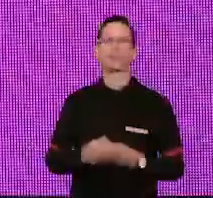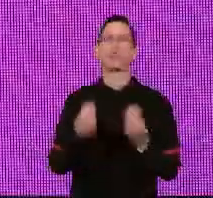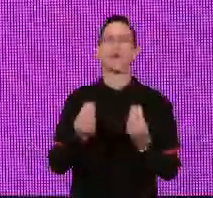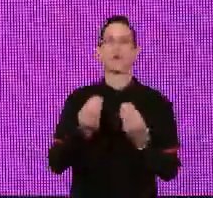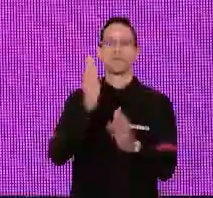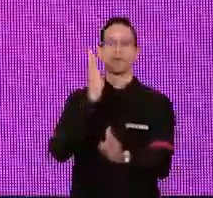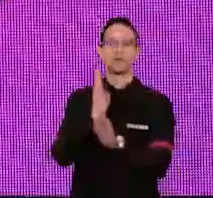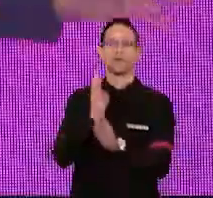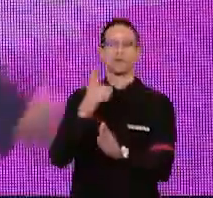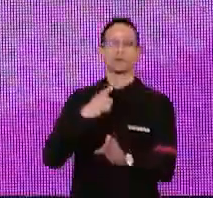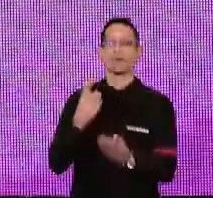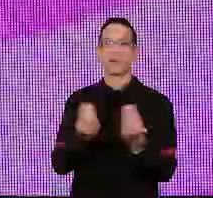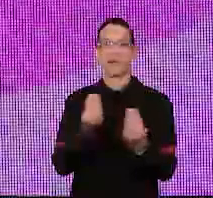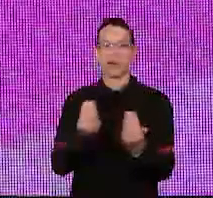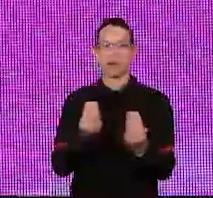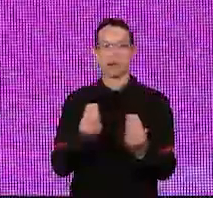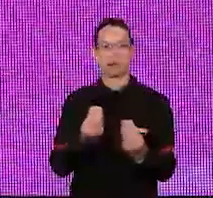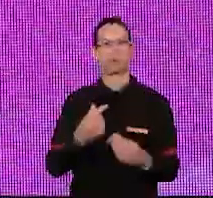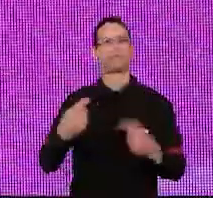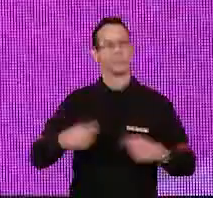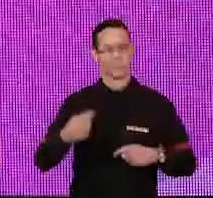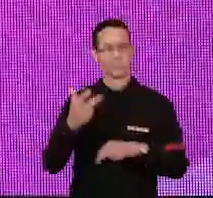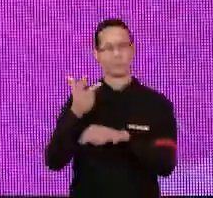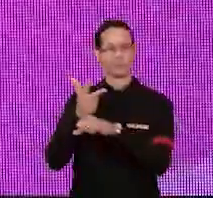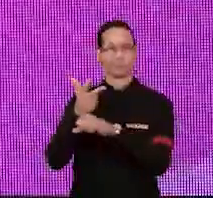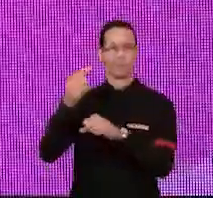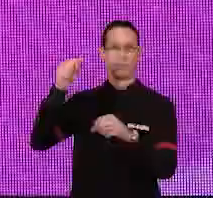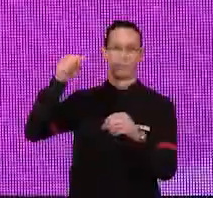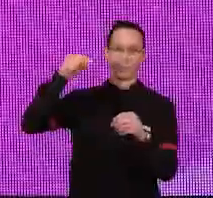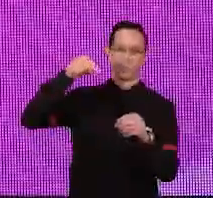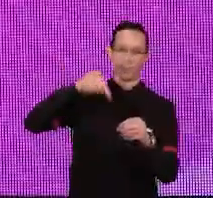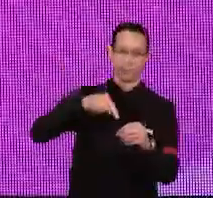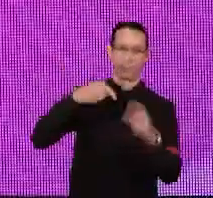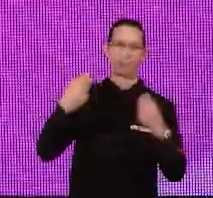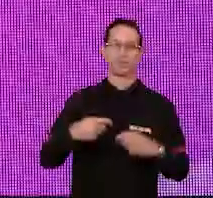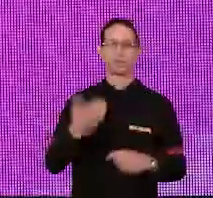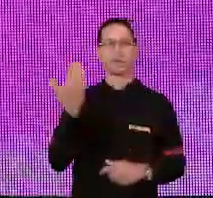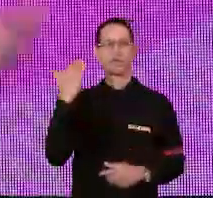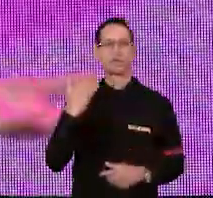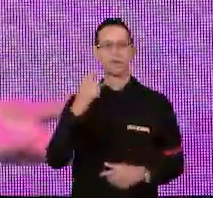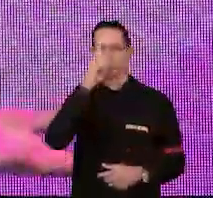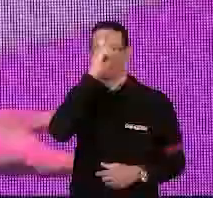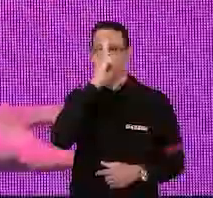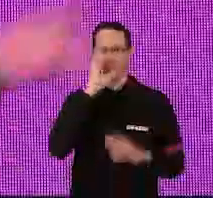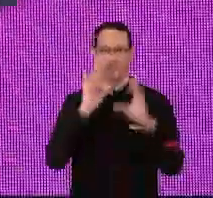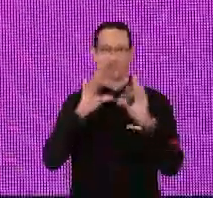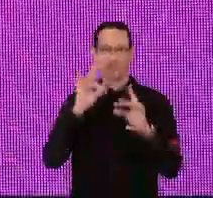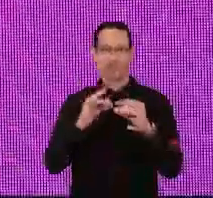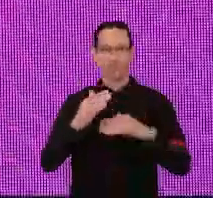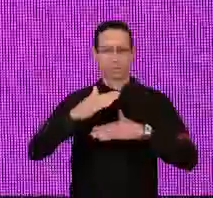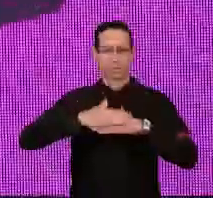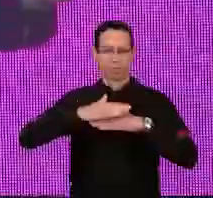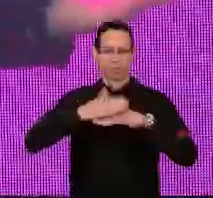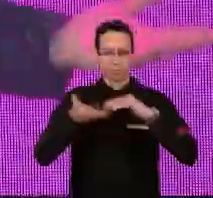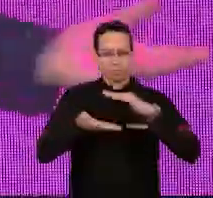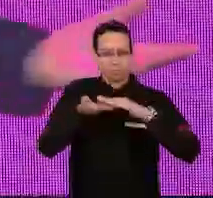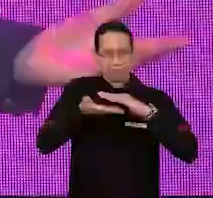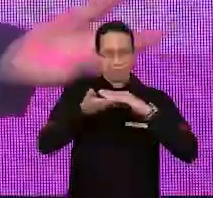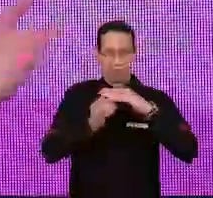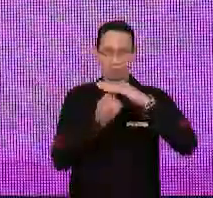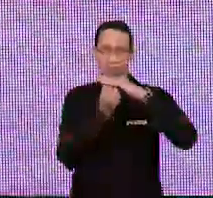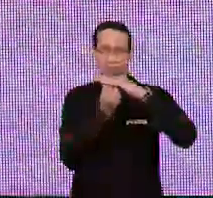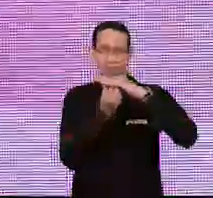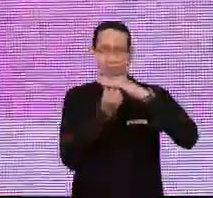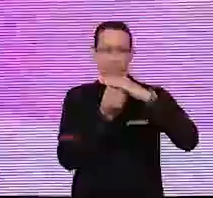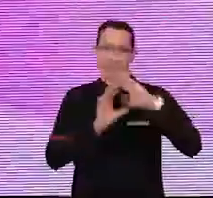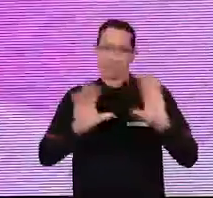você descobre que ele tem isso? Só fazendo a autoendoscopia. O que ele tinha antes, pus. Mas ele podia ter uma neoplasia ou uma úlcera. Se você não fizer